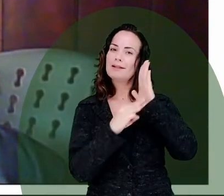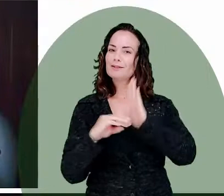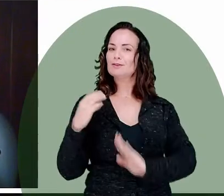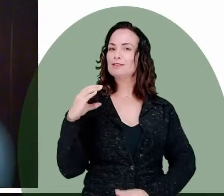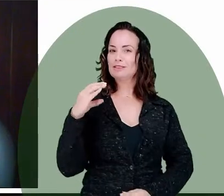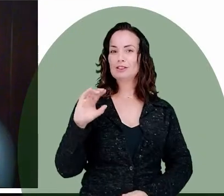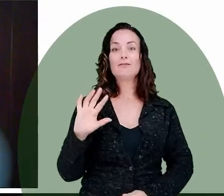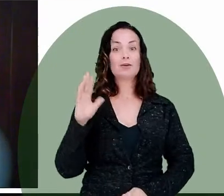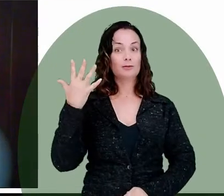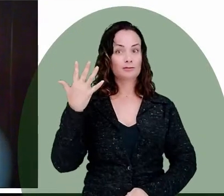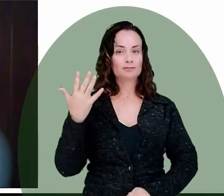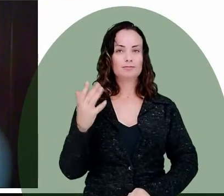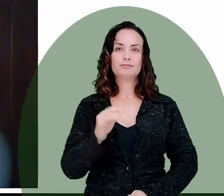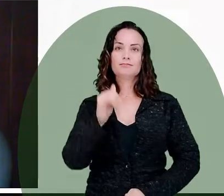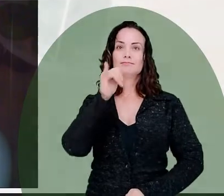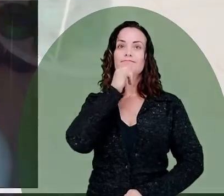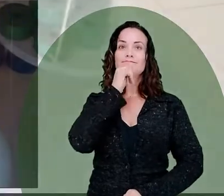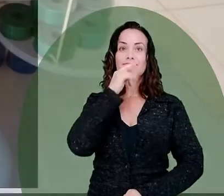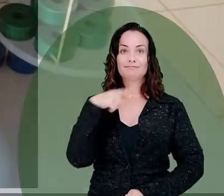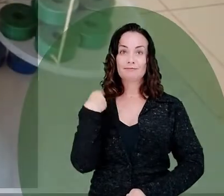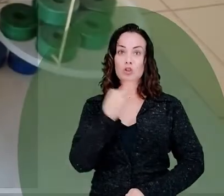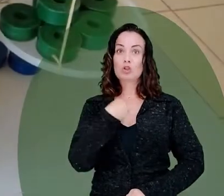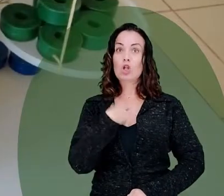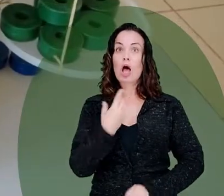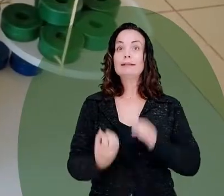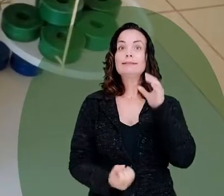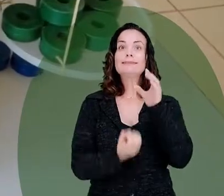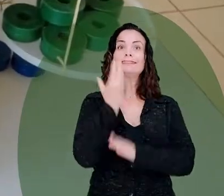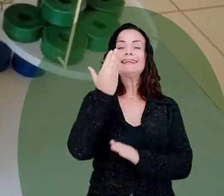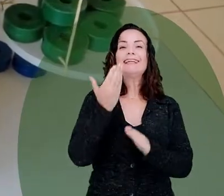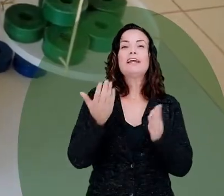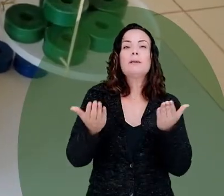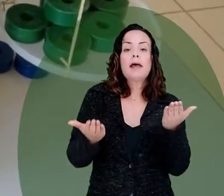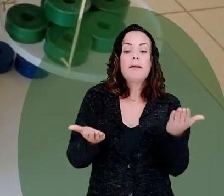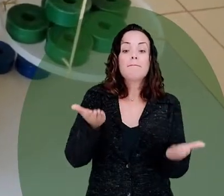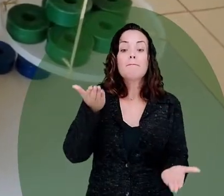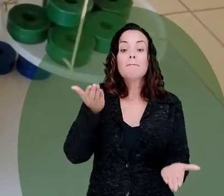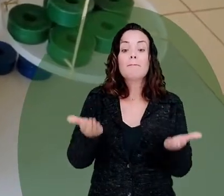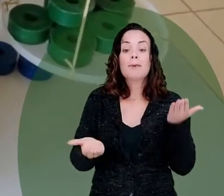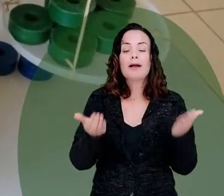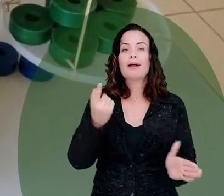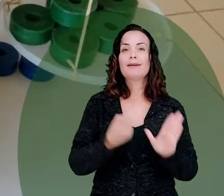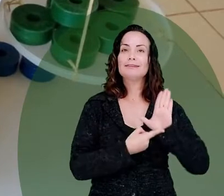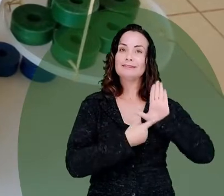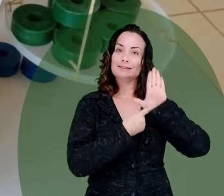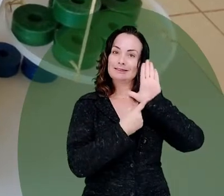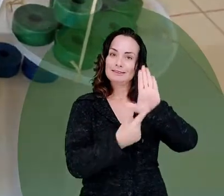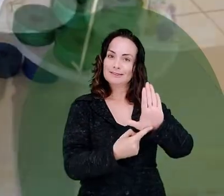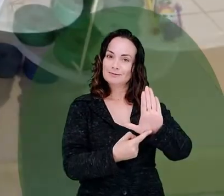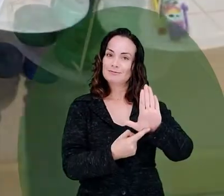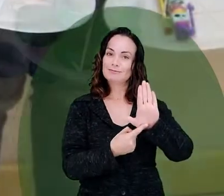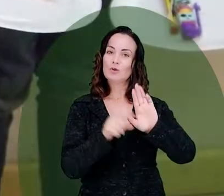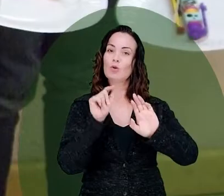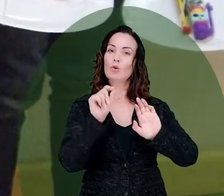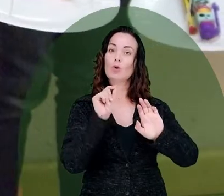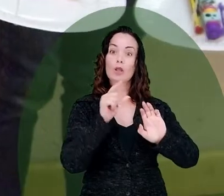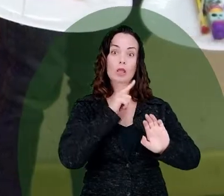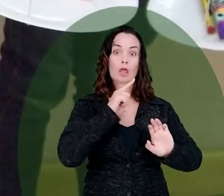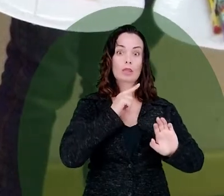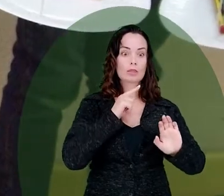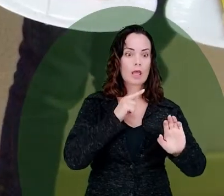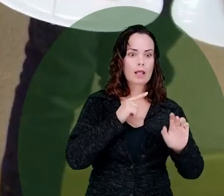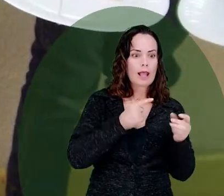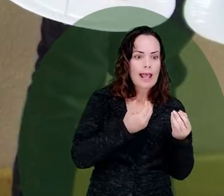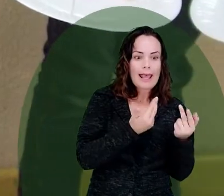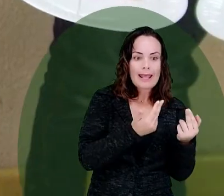entra. Por exemplo, a gente criou uma balancinha para mostrar que quando você tem os pesos do